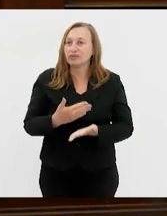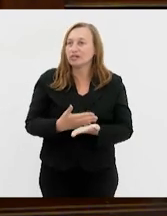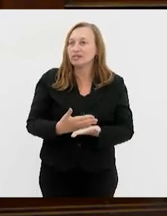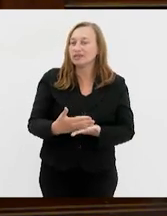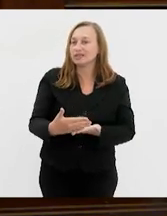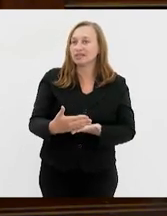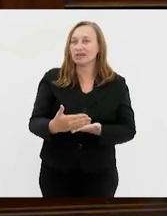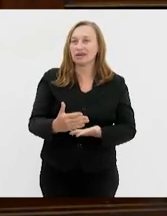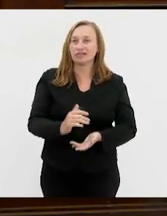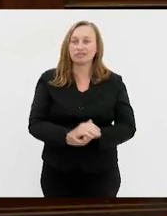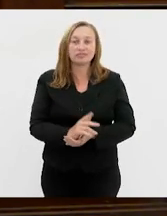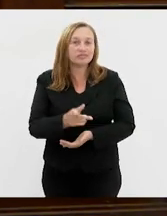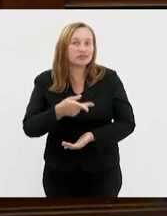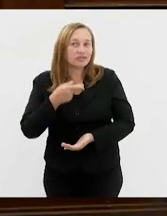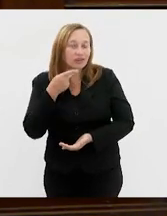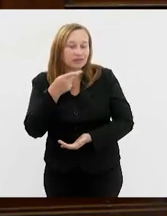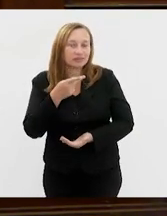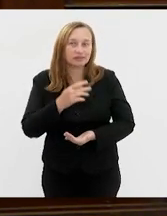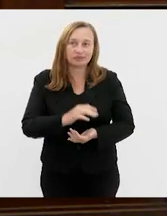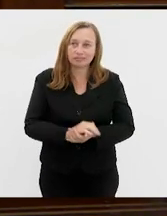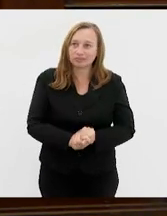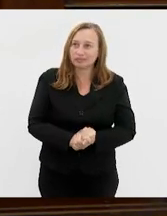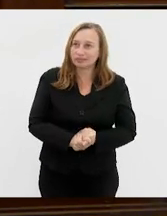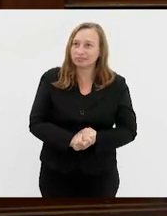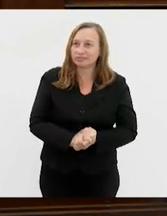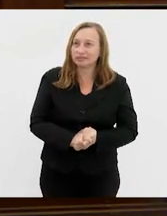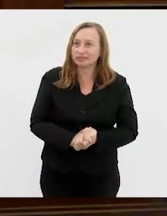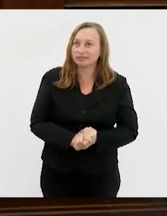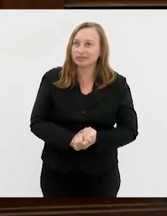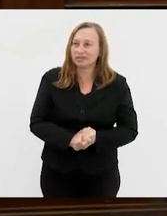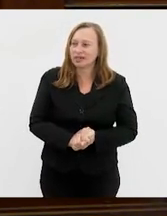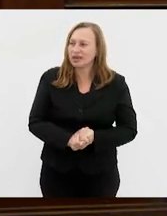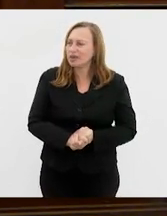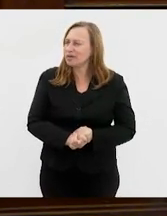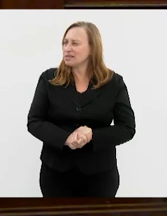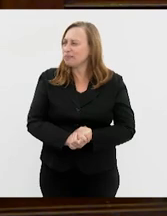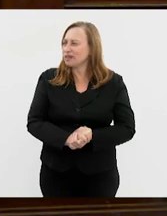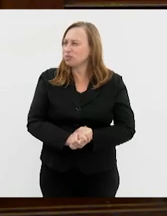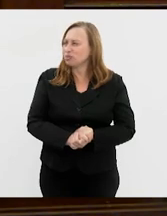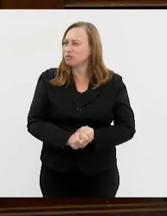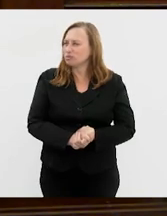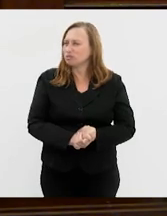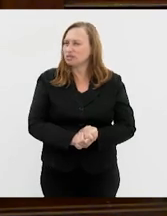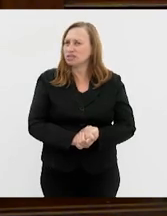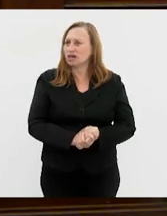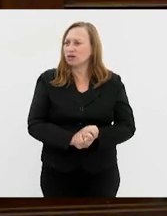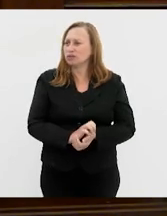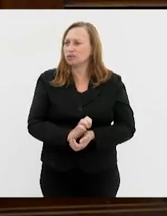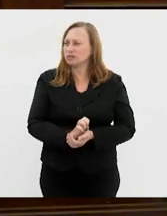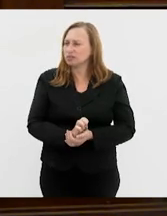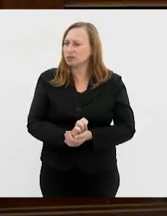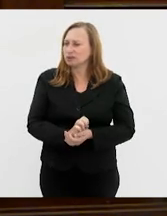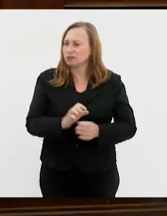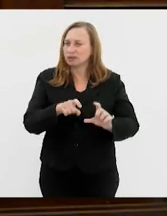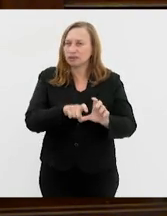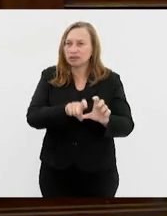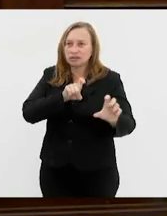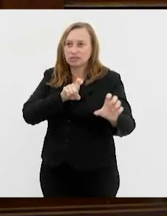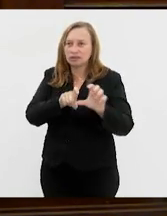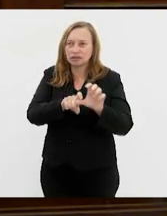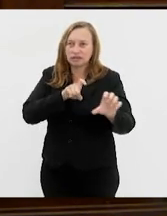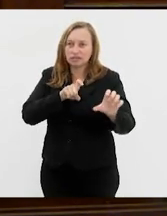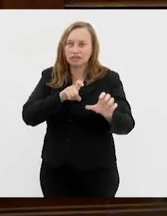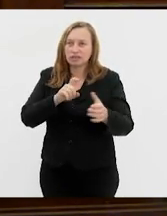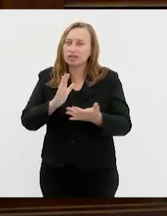plagiando o emancipador da cidade de Mesquita, que foi o meu tio, que muitas vezes dessa tribuna ele